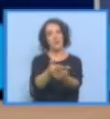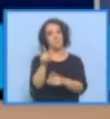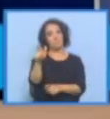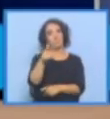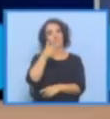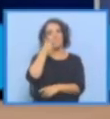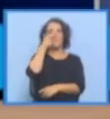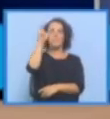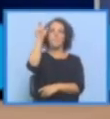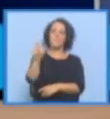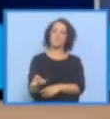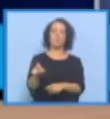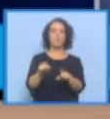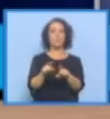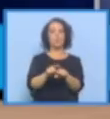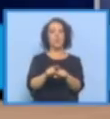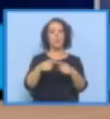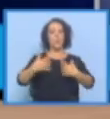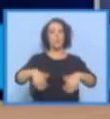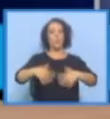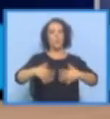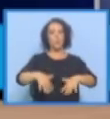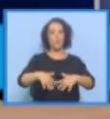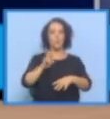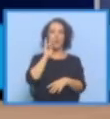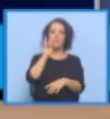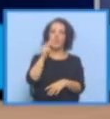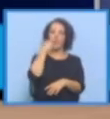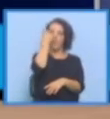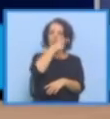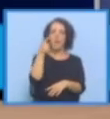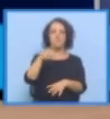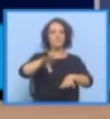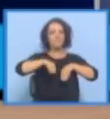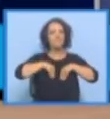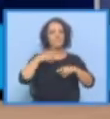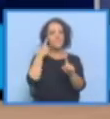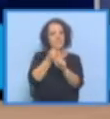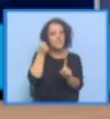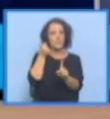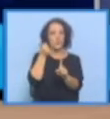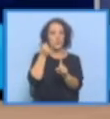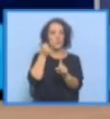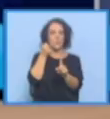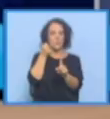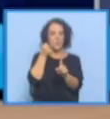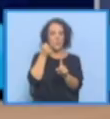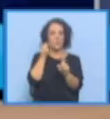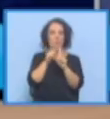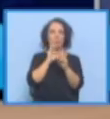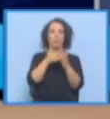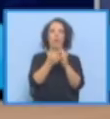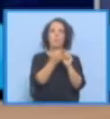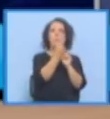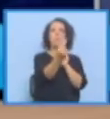para mim como sacerdote, ver em cada rosto um desafio e em cada rosto uma ponte para se